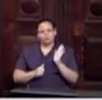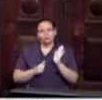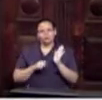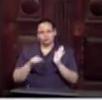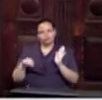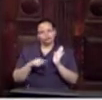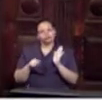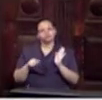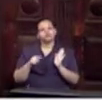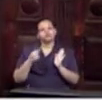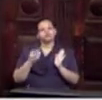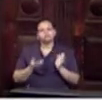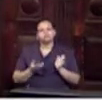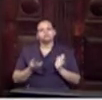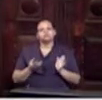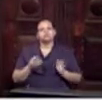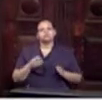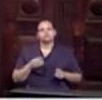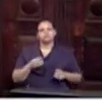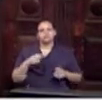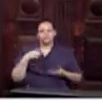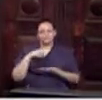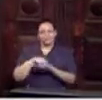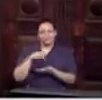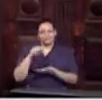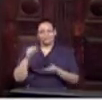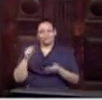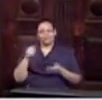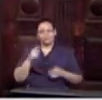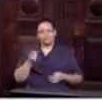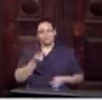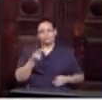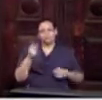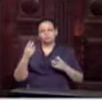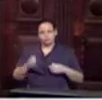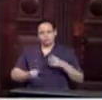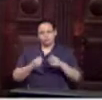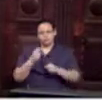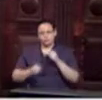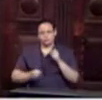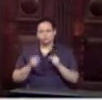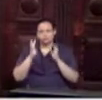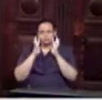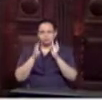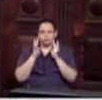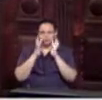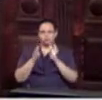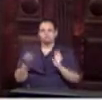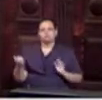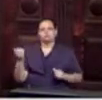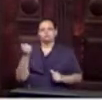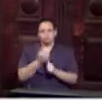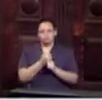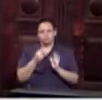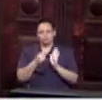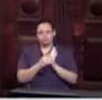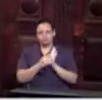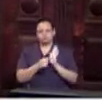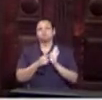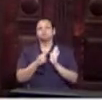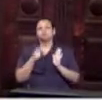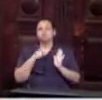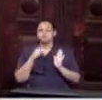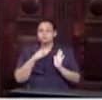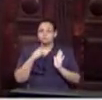consenso aqui, hortifruti granjeiro e o setor lácteo. Então, primeira coisa que me chama a atenção, que no substitutivo aparece